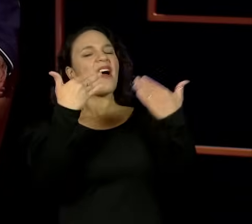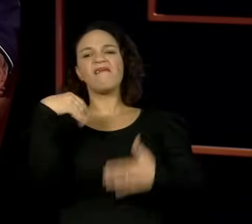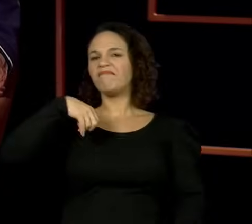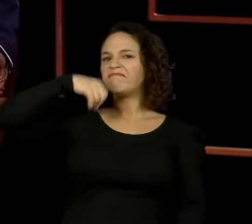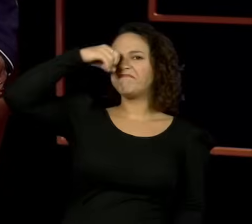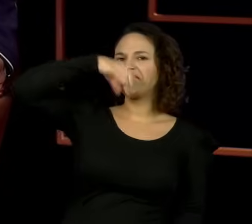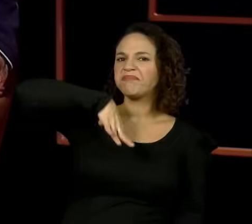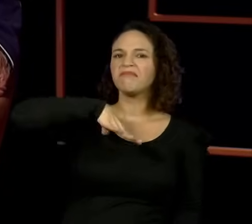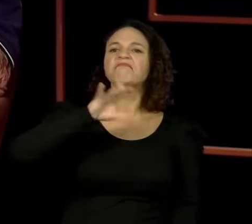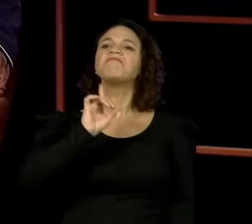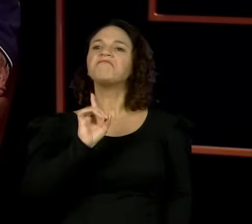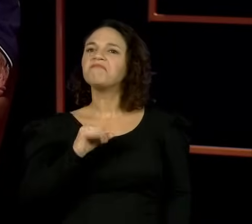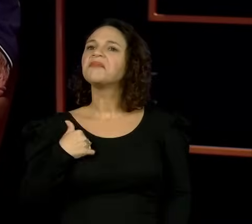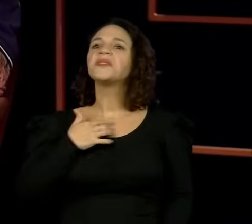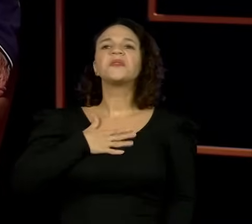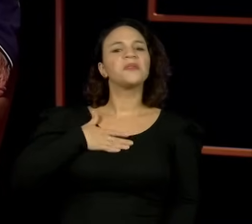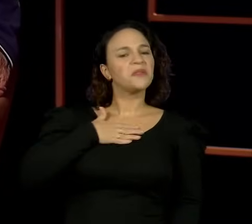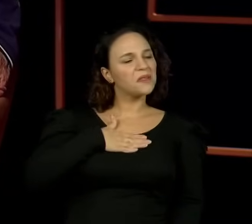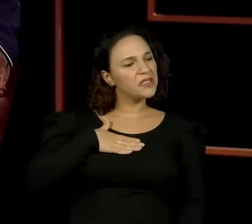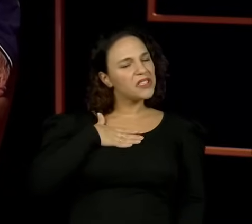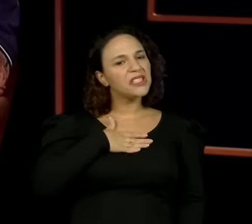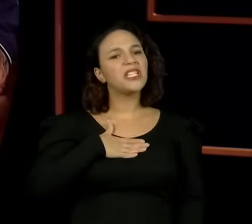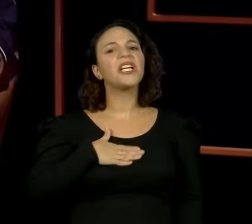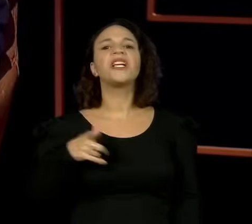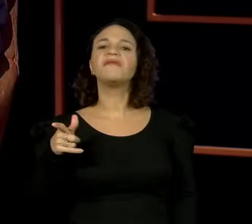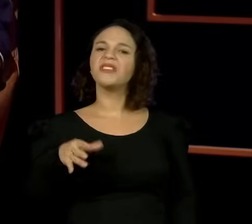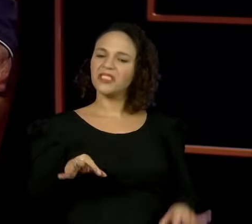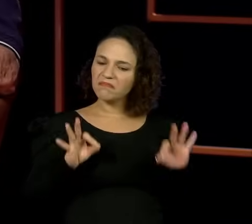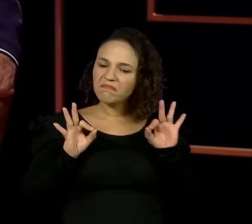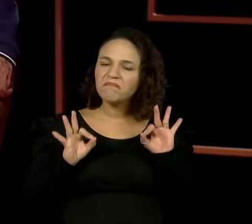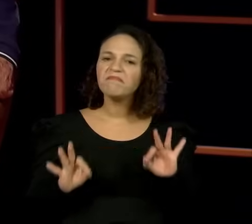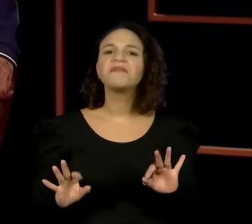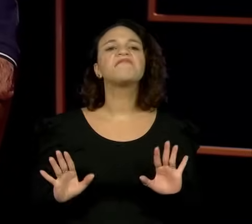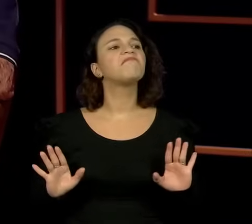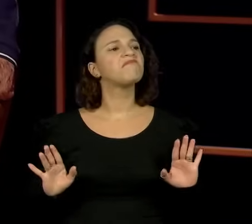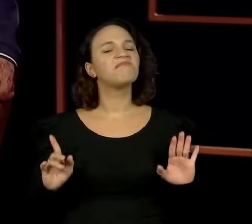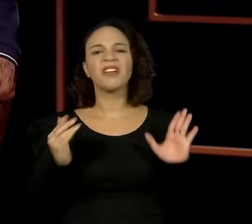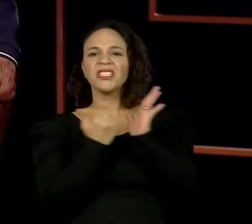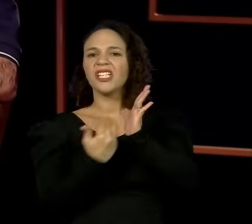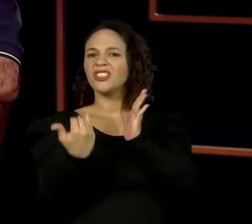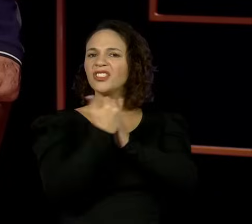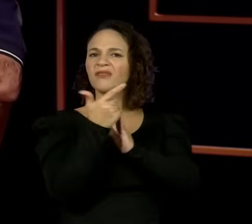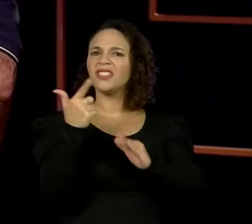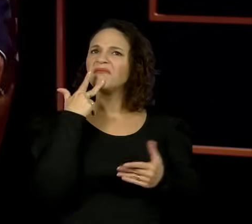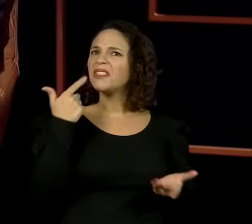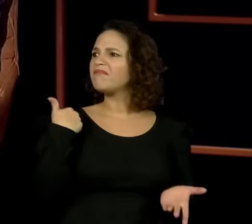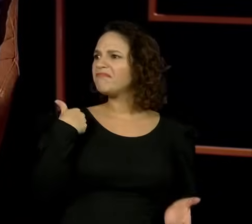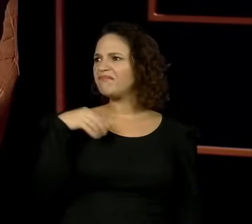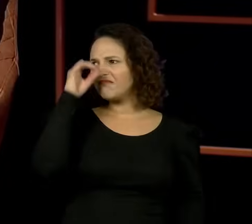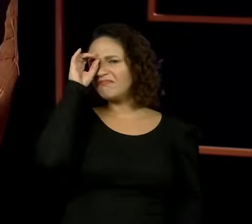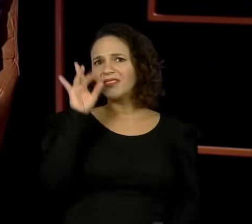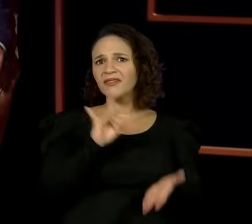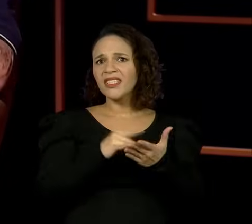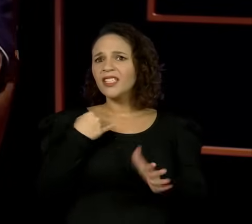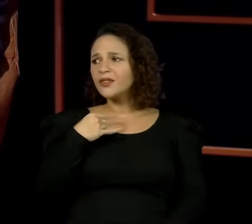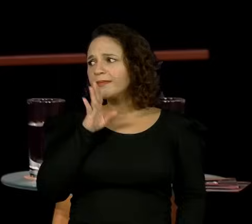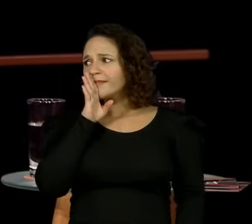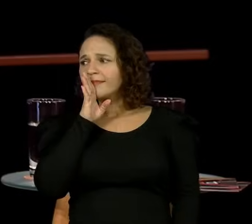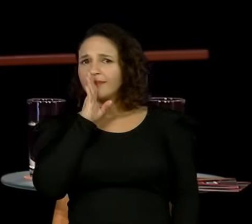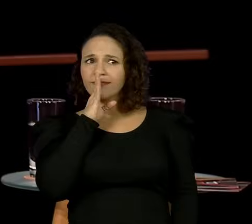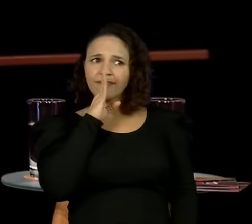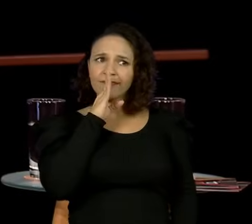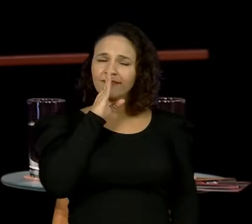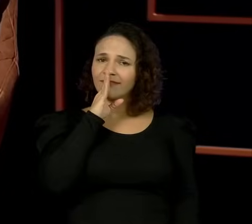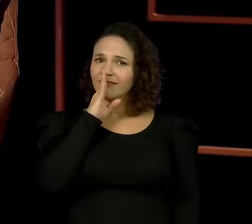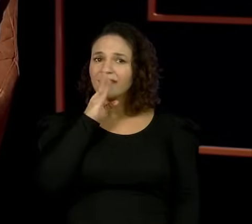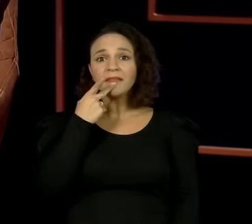não exacerba, você não é over. E eu não entendia nada, porque eu estava quieto. Sim, mas era